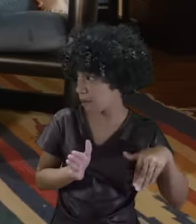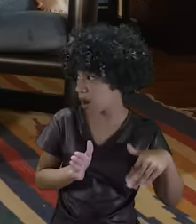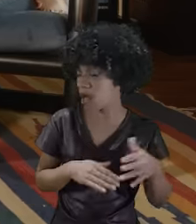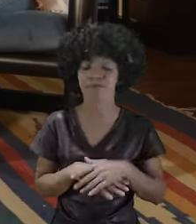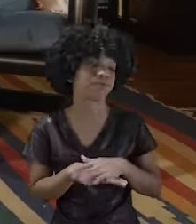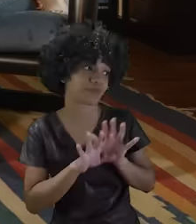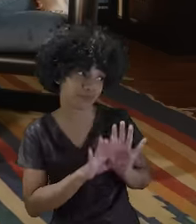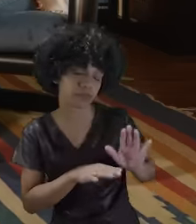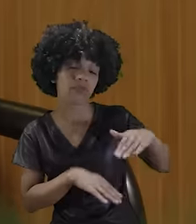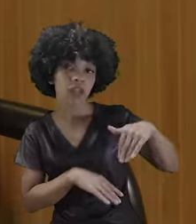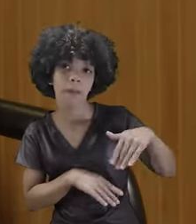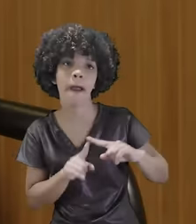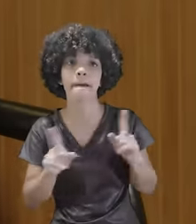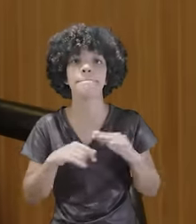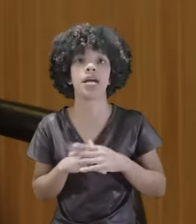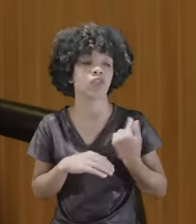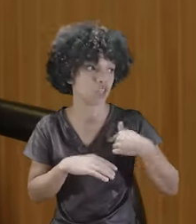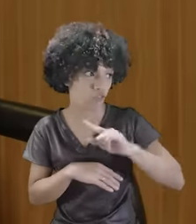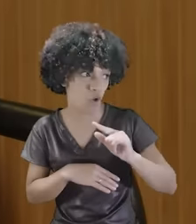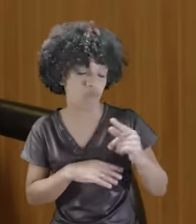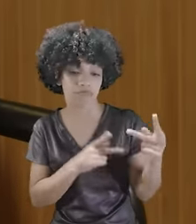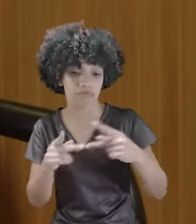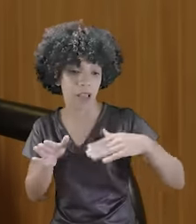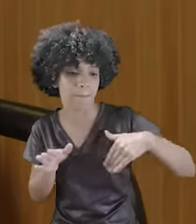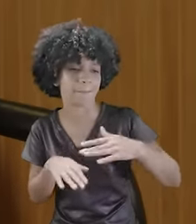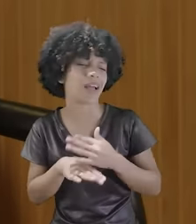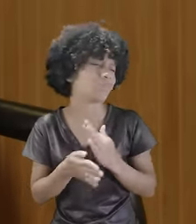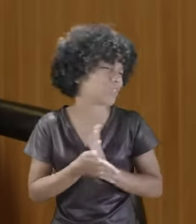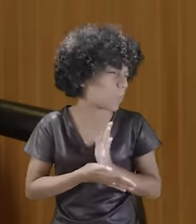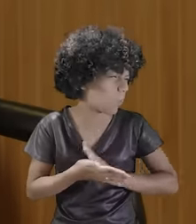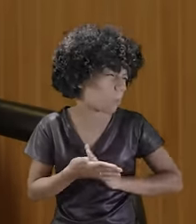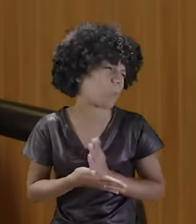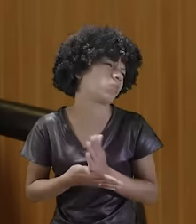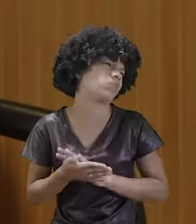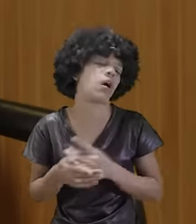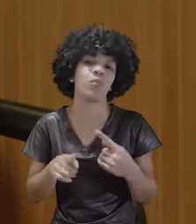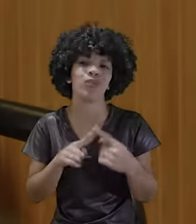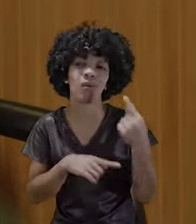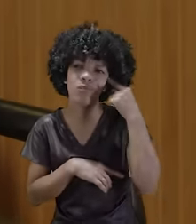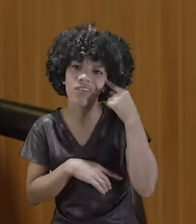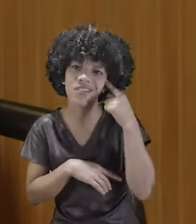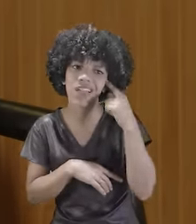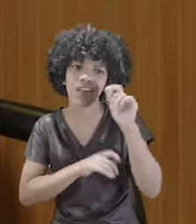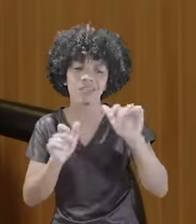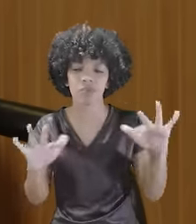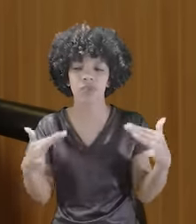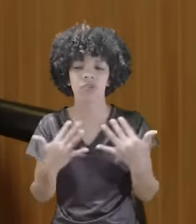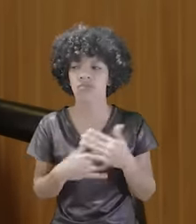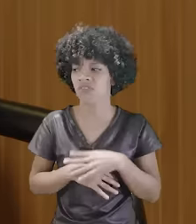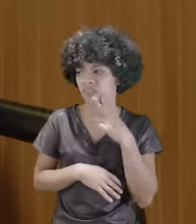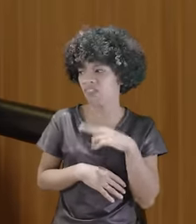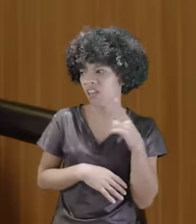fui na pra e assim quando eu vou na praia me incomoda um pouquinho eu penso que as pessoas estão olhando